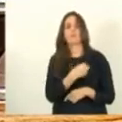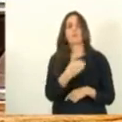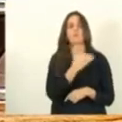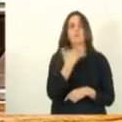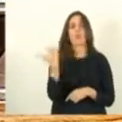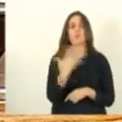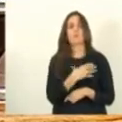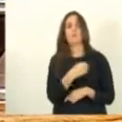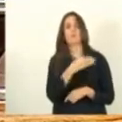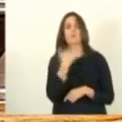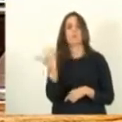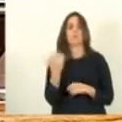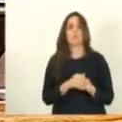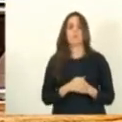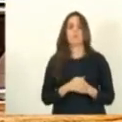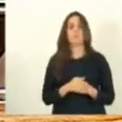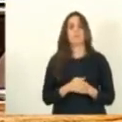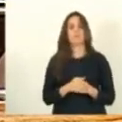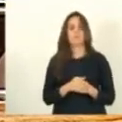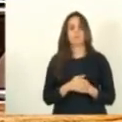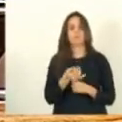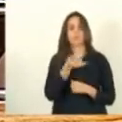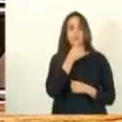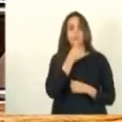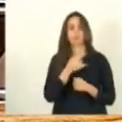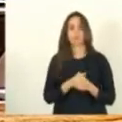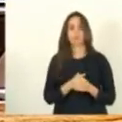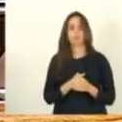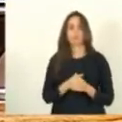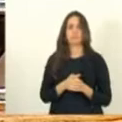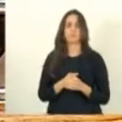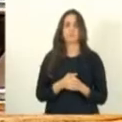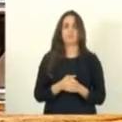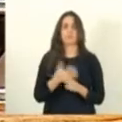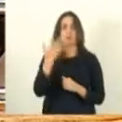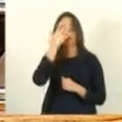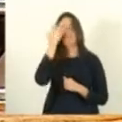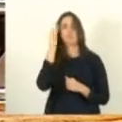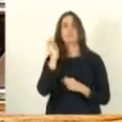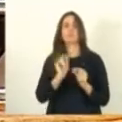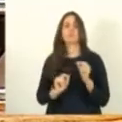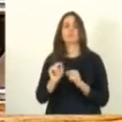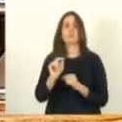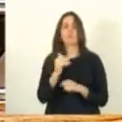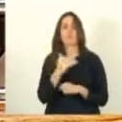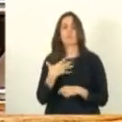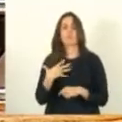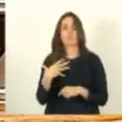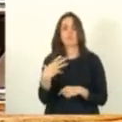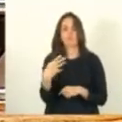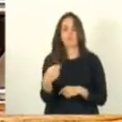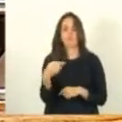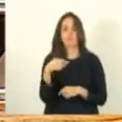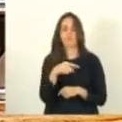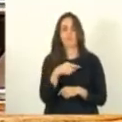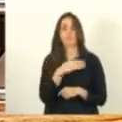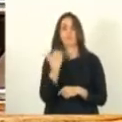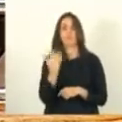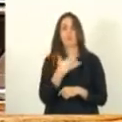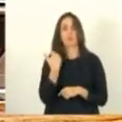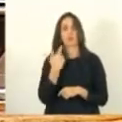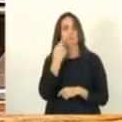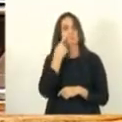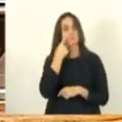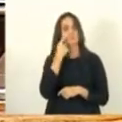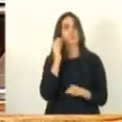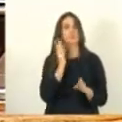estou falando de maltratamento só, não. Estou falando de pessoas que perderam os filhos. Por isso que precisa ser averiguado, está